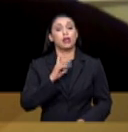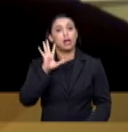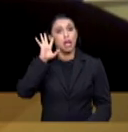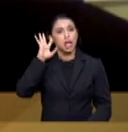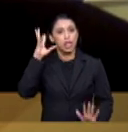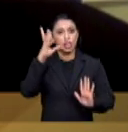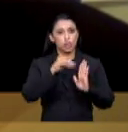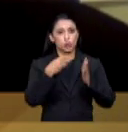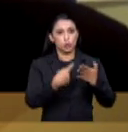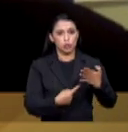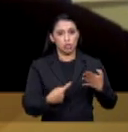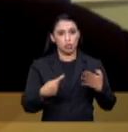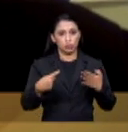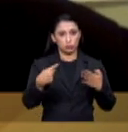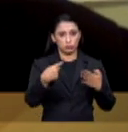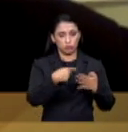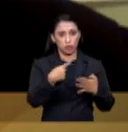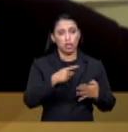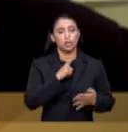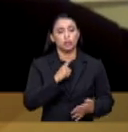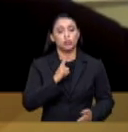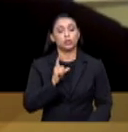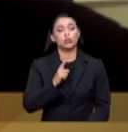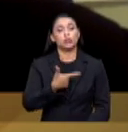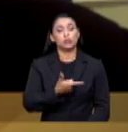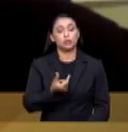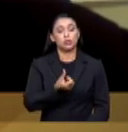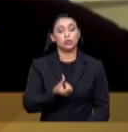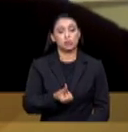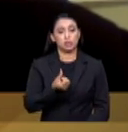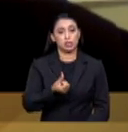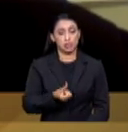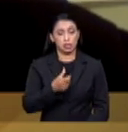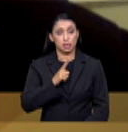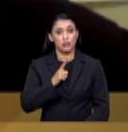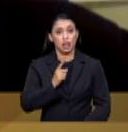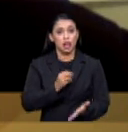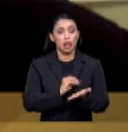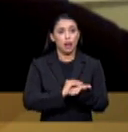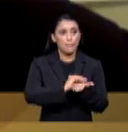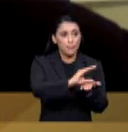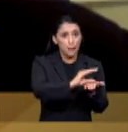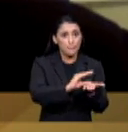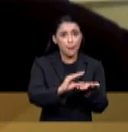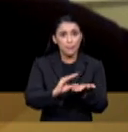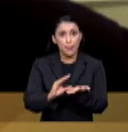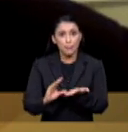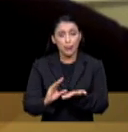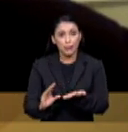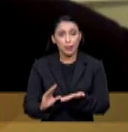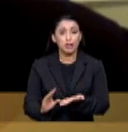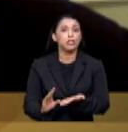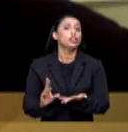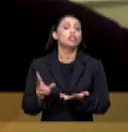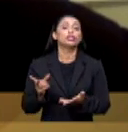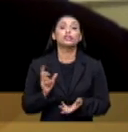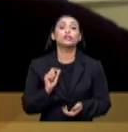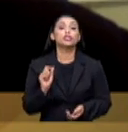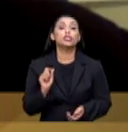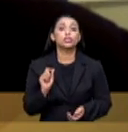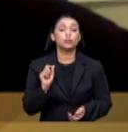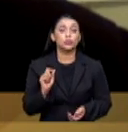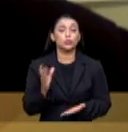número 1646, teria alterado o entendimento quanto à partilha da receita tributária, passando